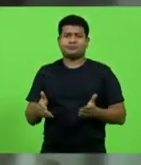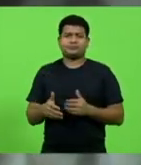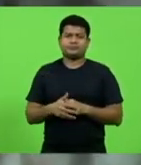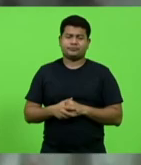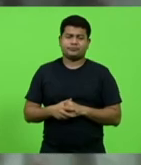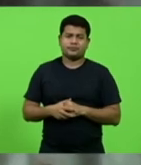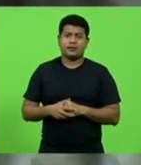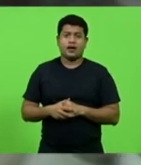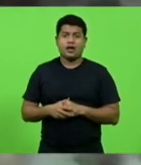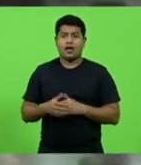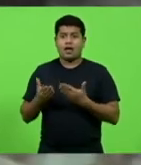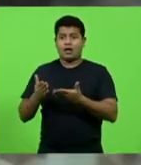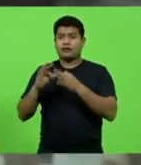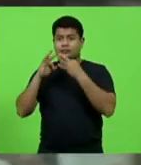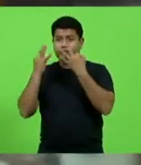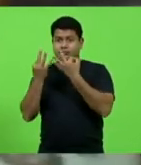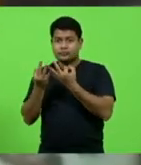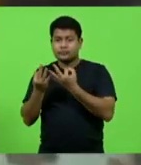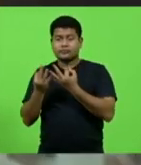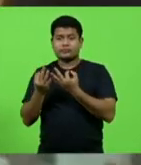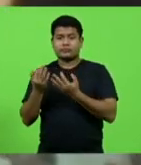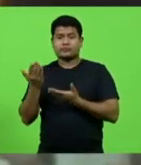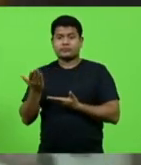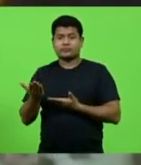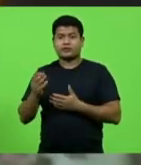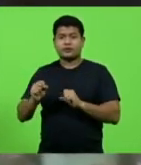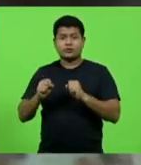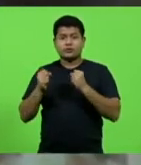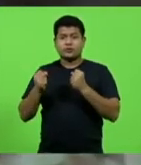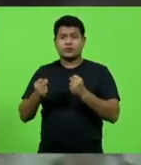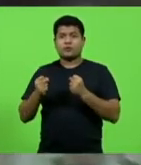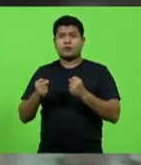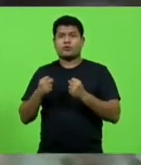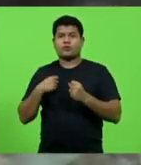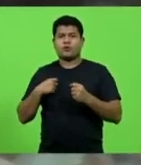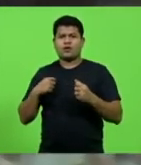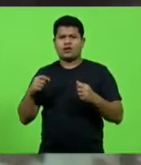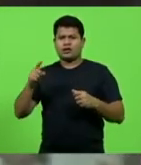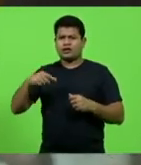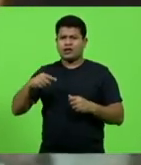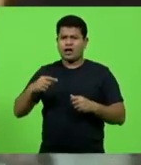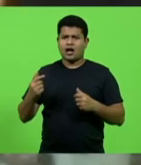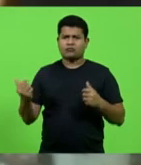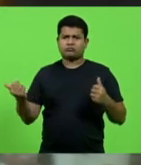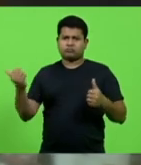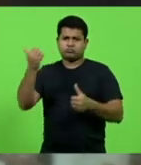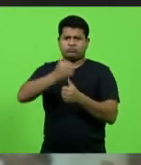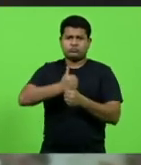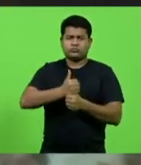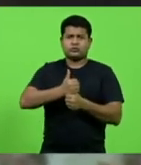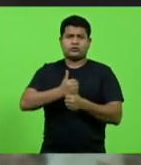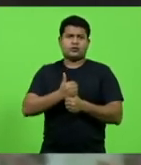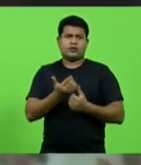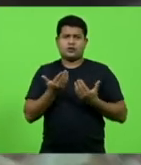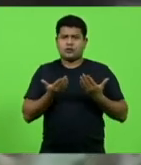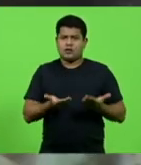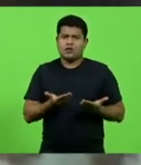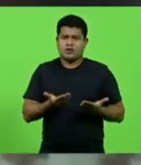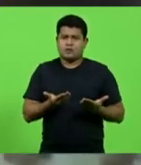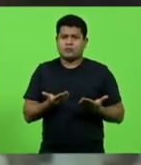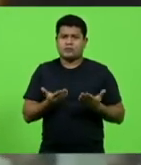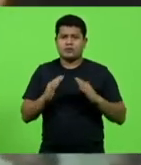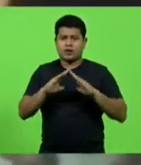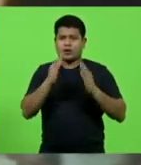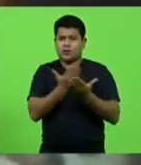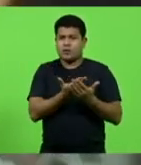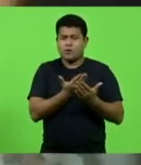fazem na sua tarefa de educação não se confunde com a educação adquirida na escola. É